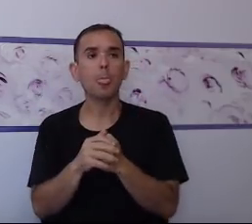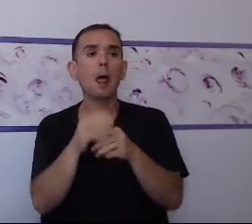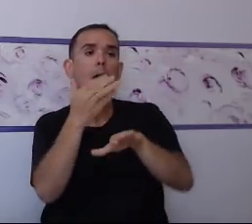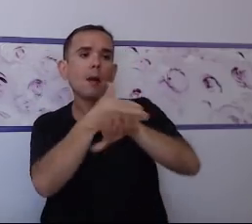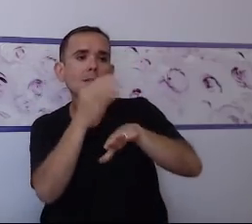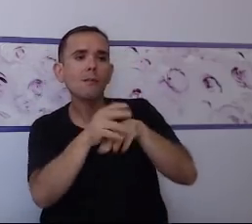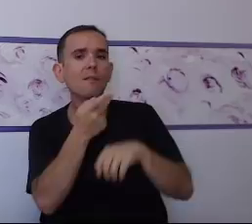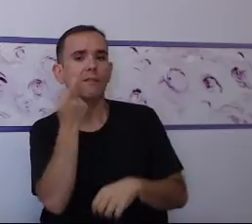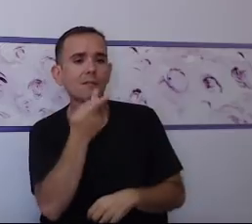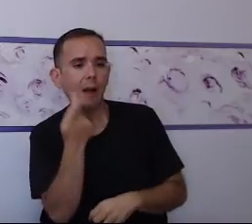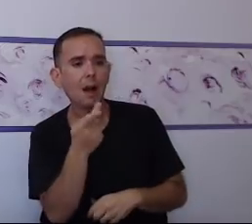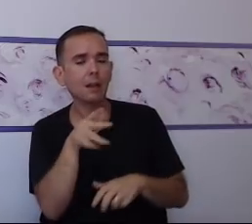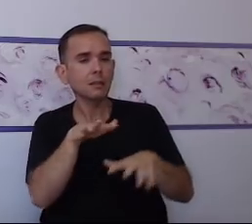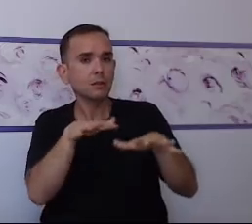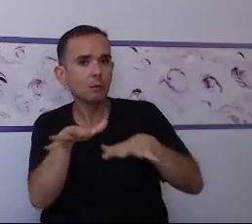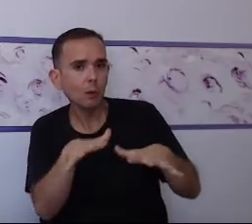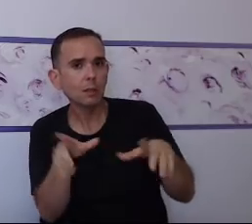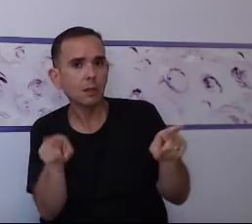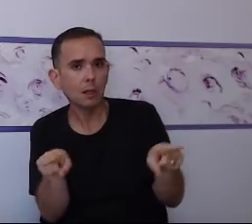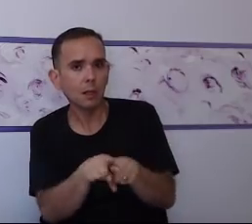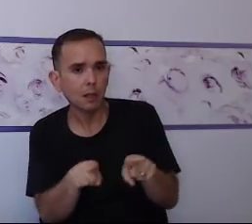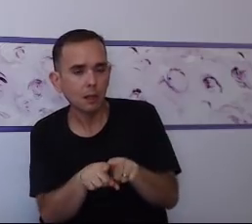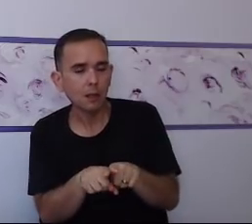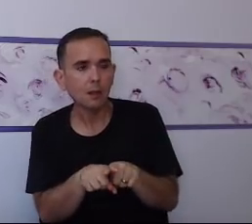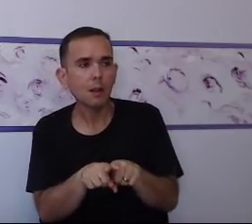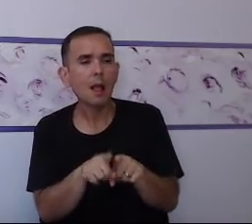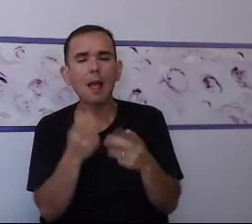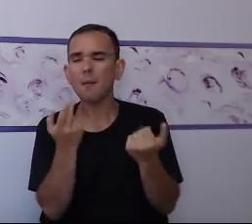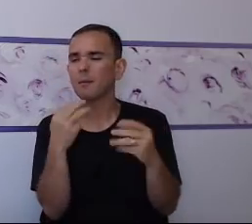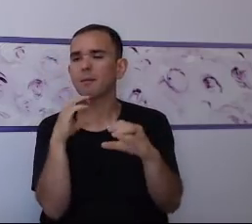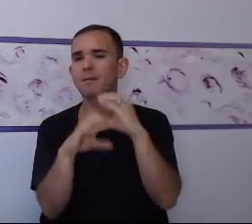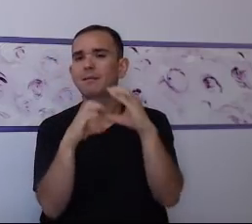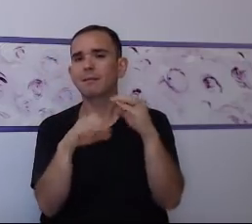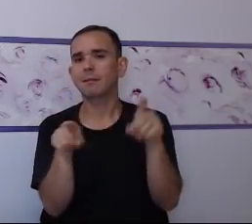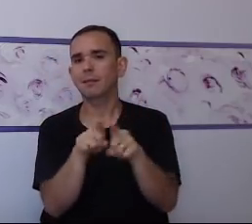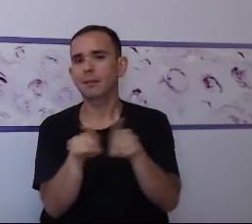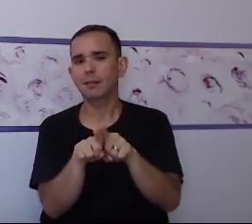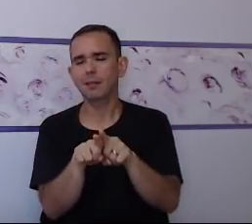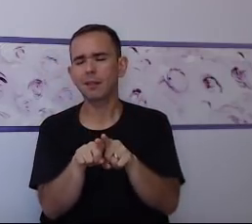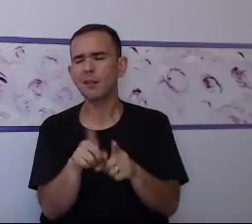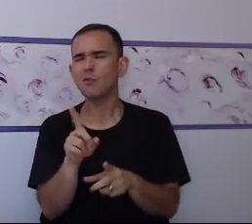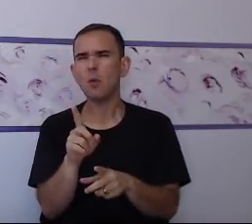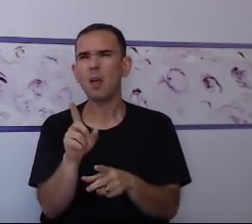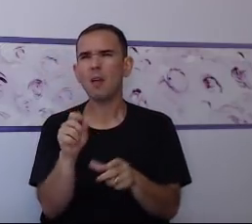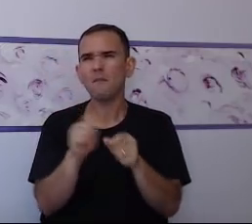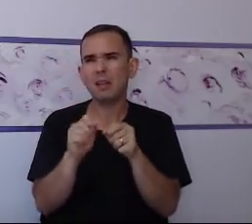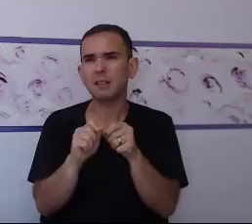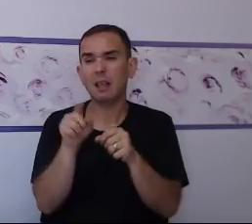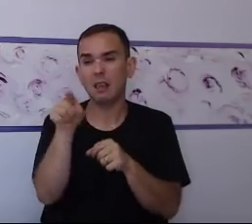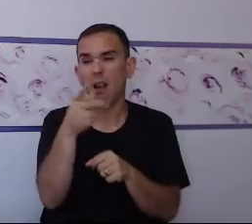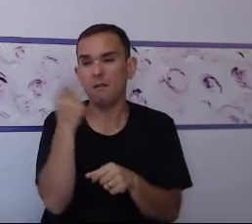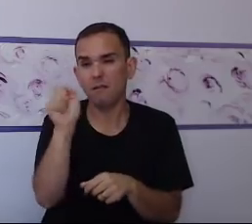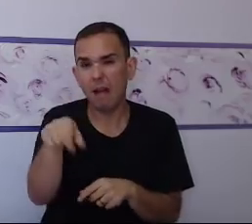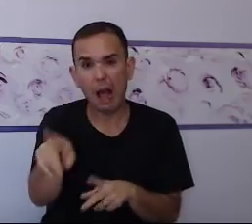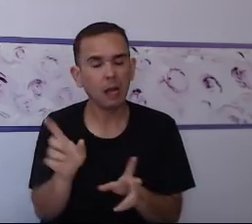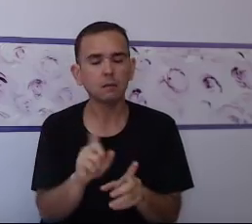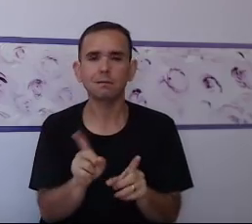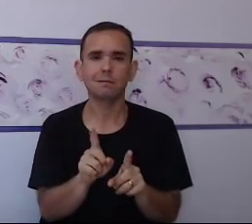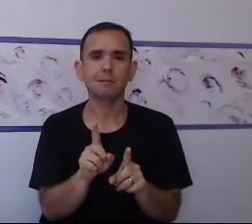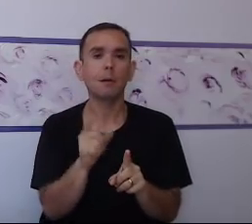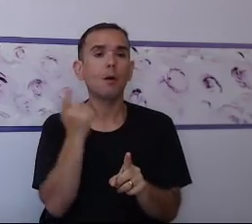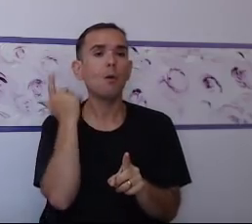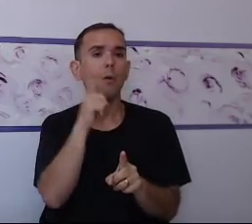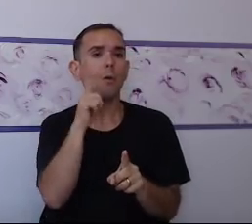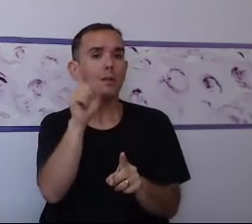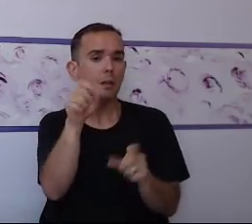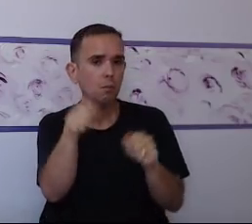habilidade de fala, de estimulação, até mesmo de comunicação. Né? Não é que a gente vai tentar fazer o que o aluno fale, mas que pelo menos